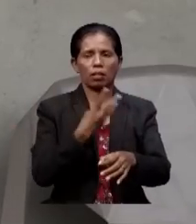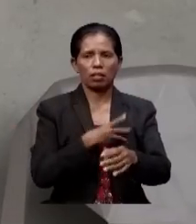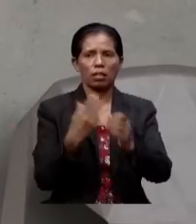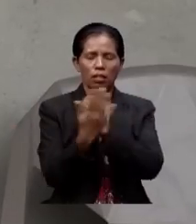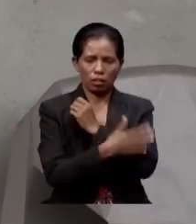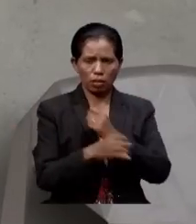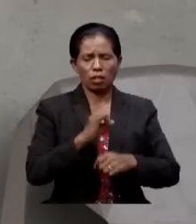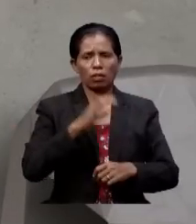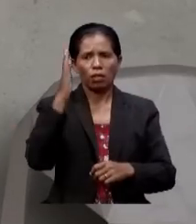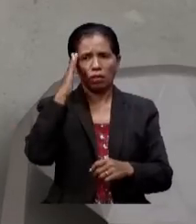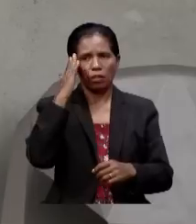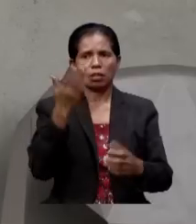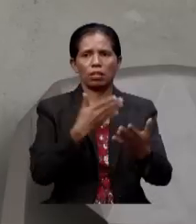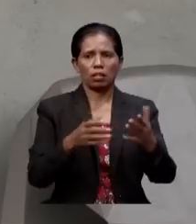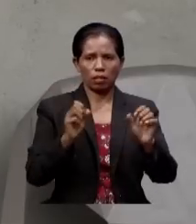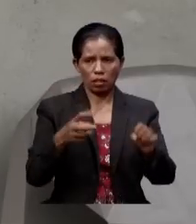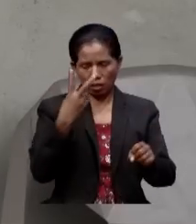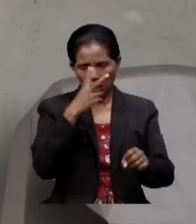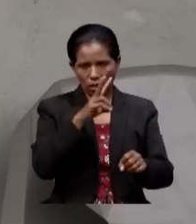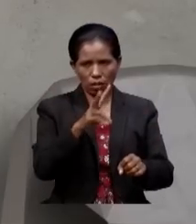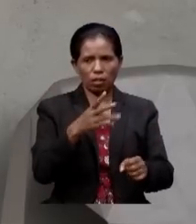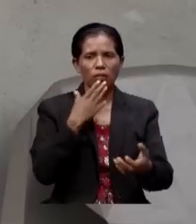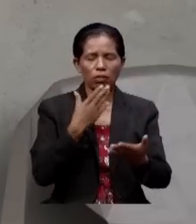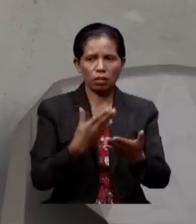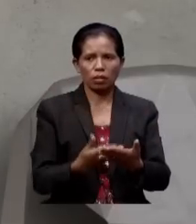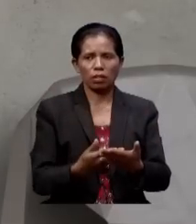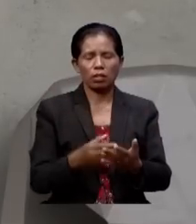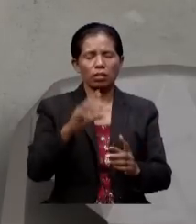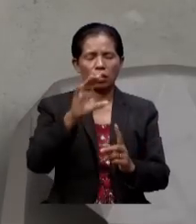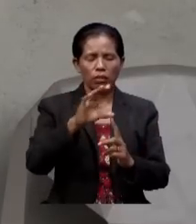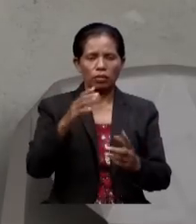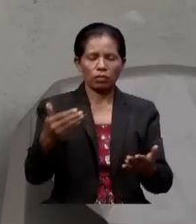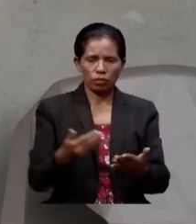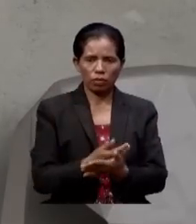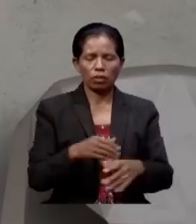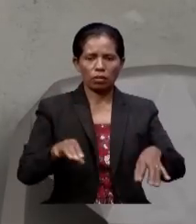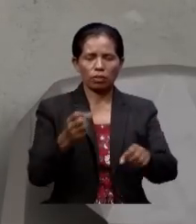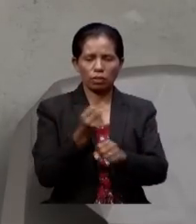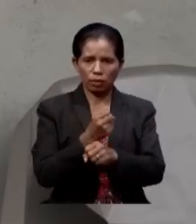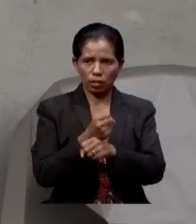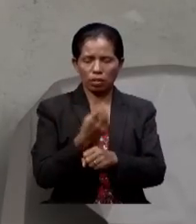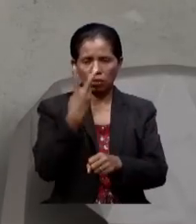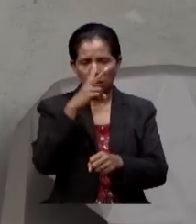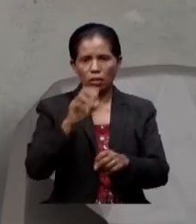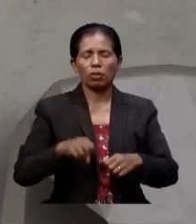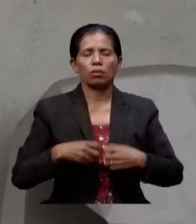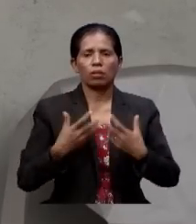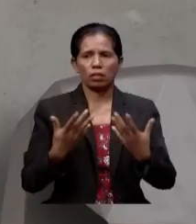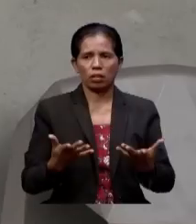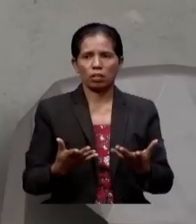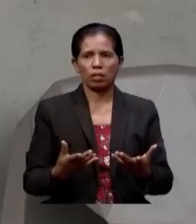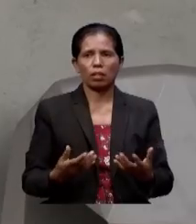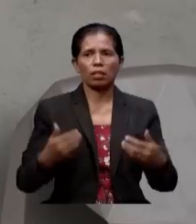bela ini sesuatu yang hanya tinggi hari di dia komandan di reform tinggi serius makas per atau hari toko insa katakan kita